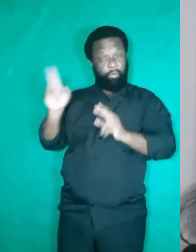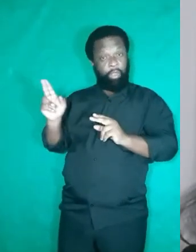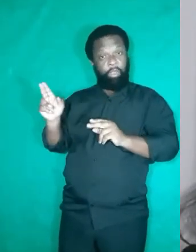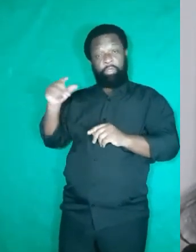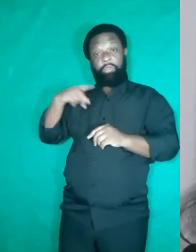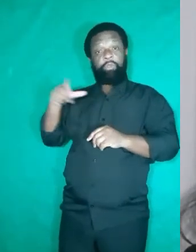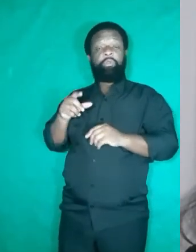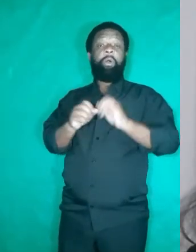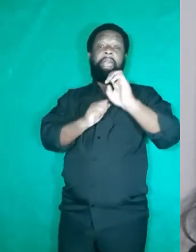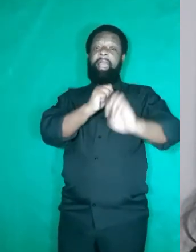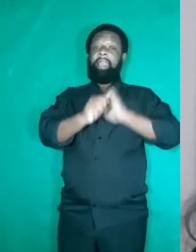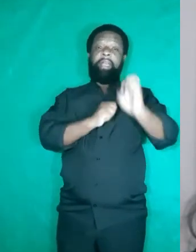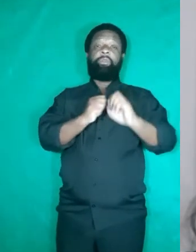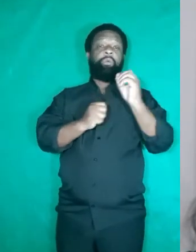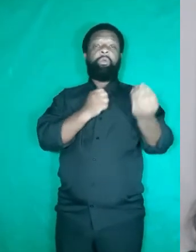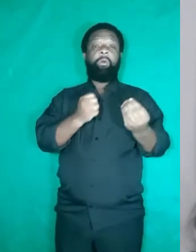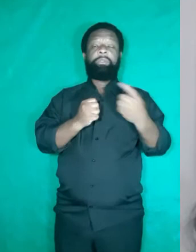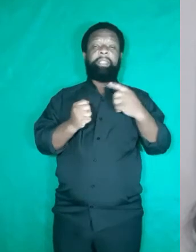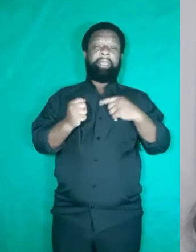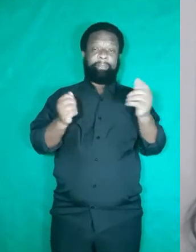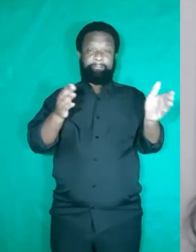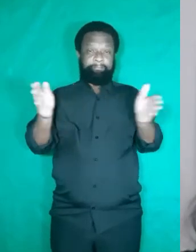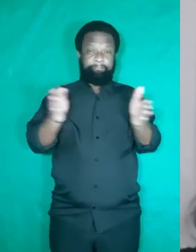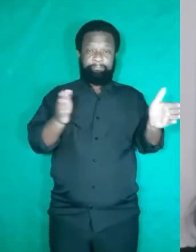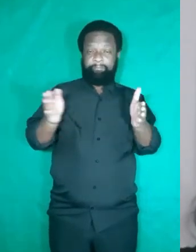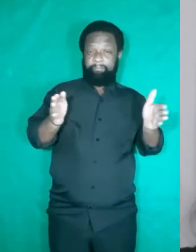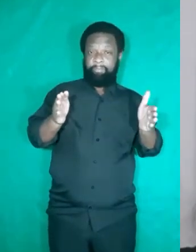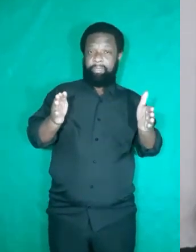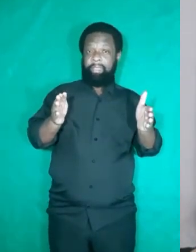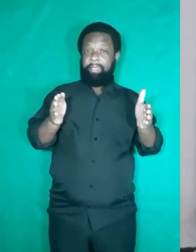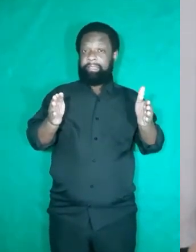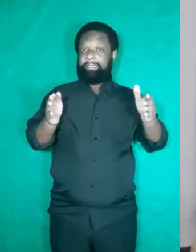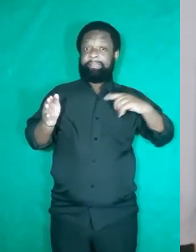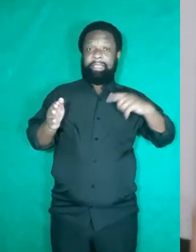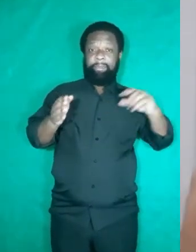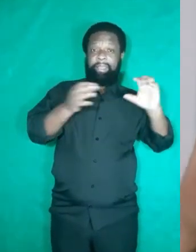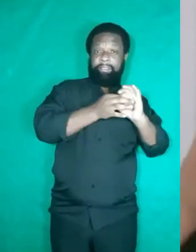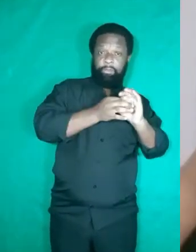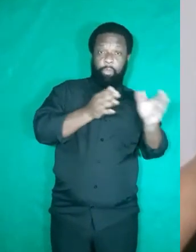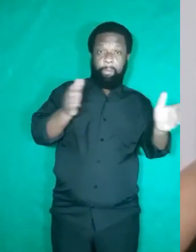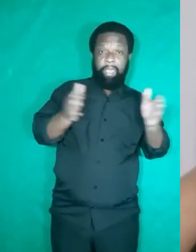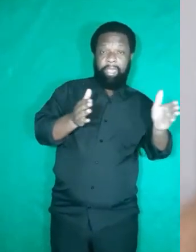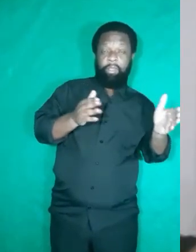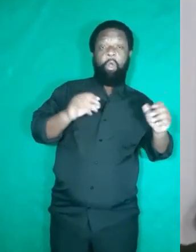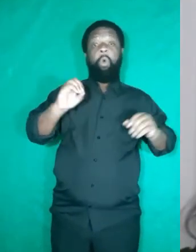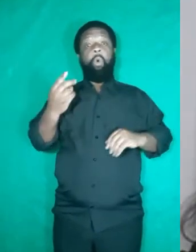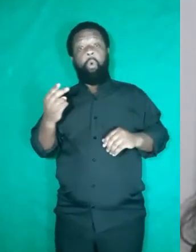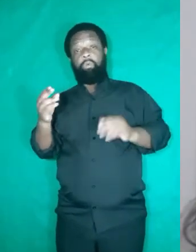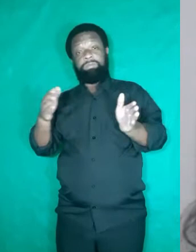estaria entre essas ligações, ou entre essas ligações, ou entre